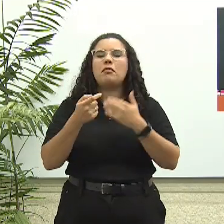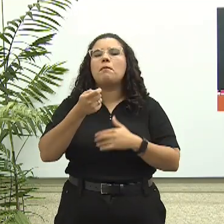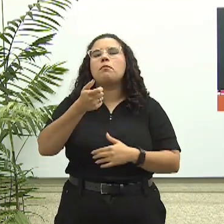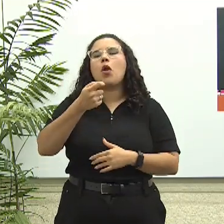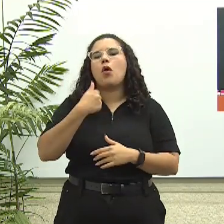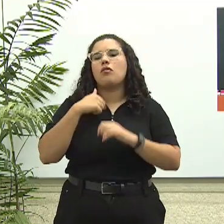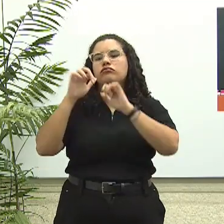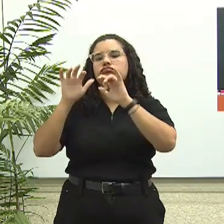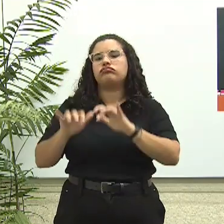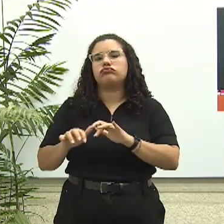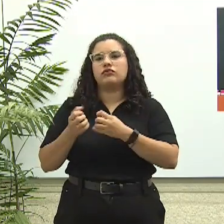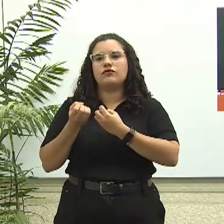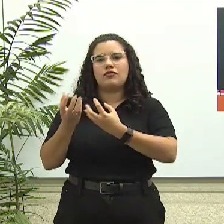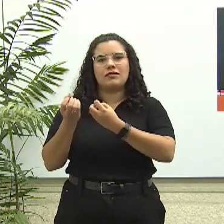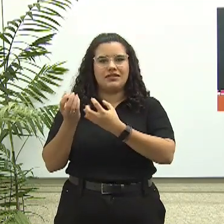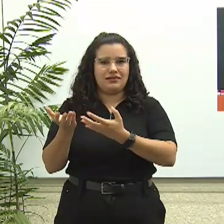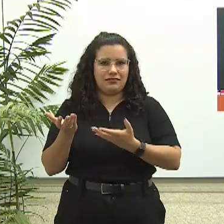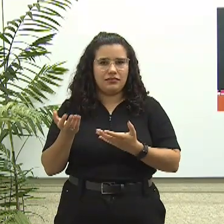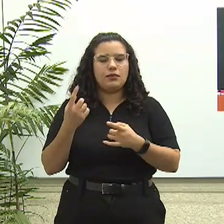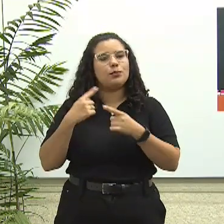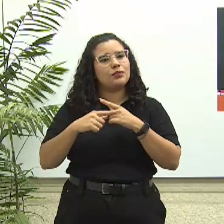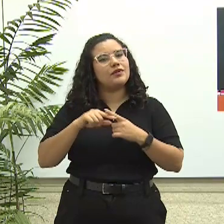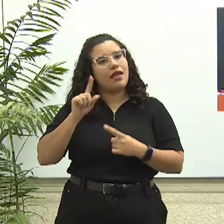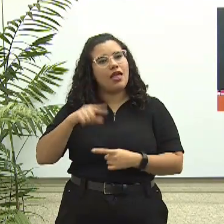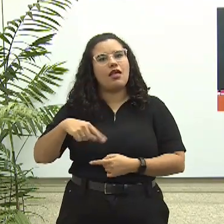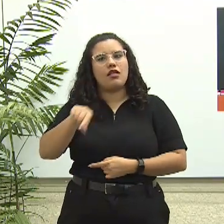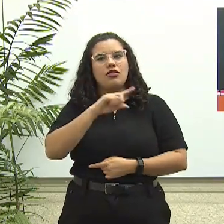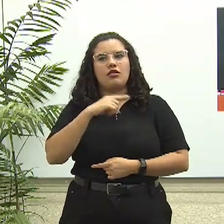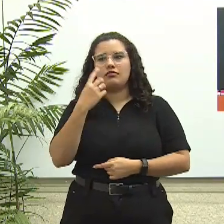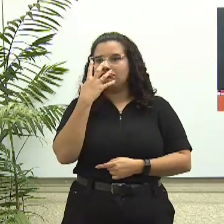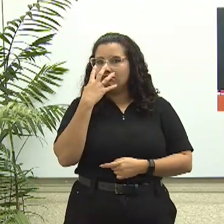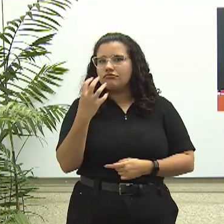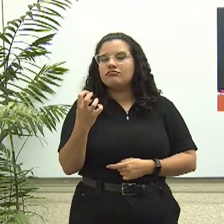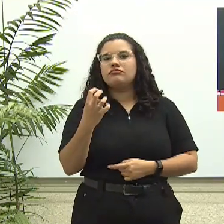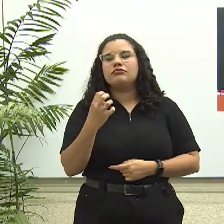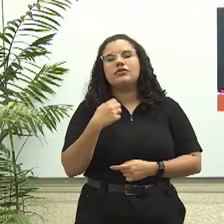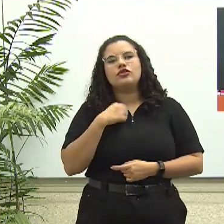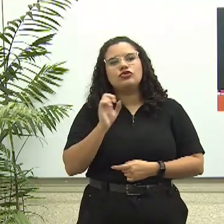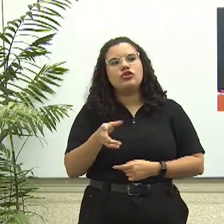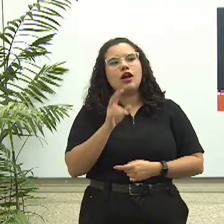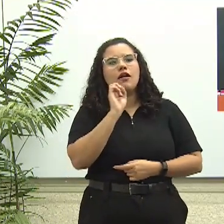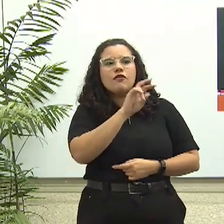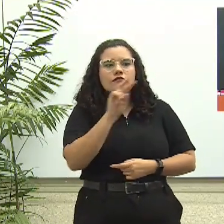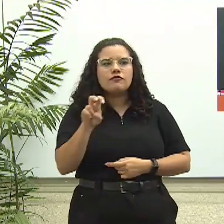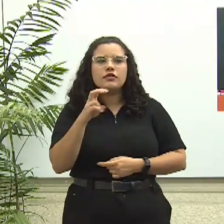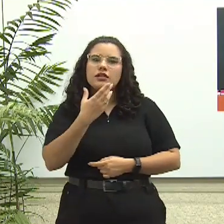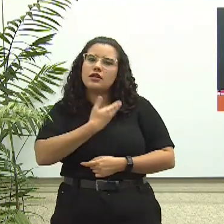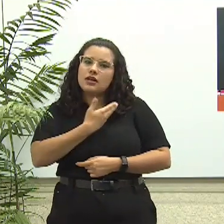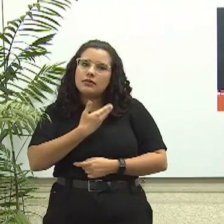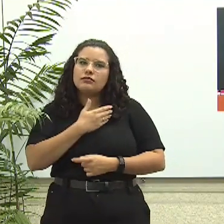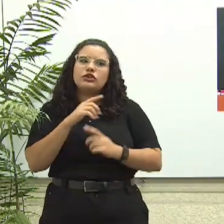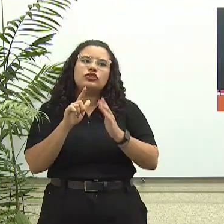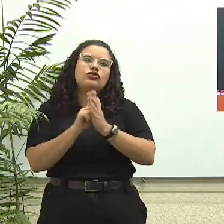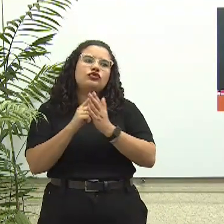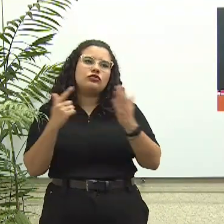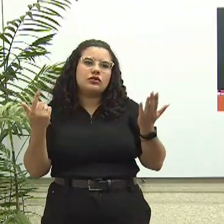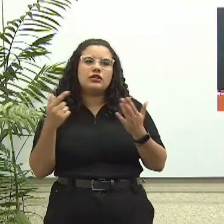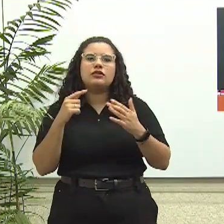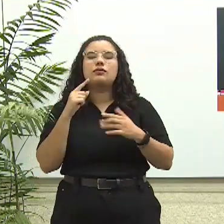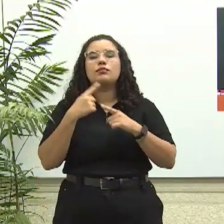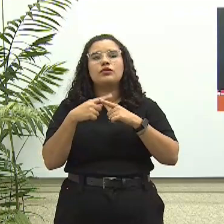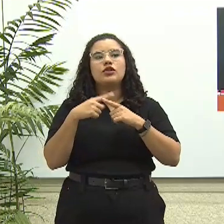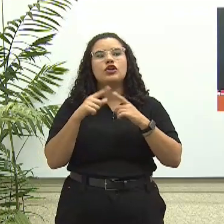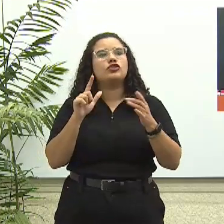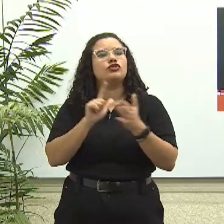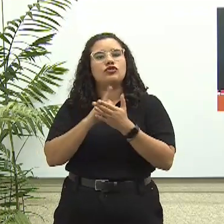entrada porque a é isso que a gente fica seduzido e eu vejo colegas professores inclusive jornalistas assim jornalismo é